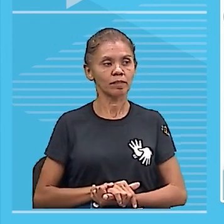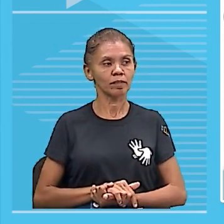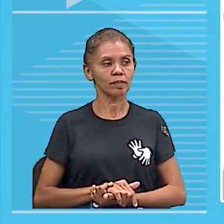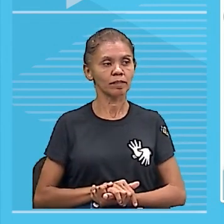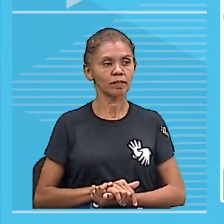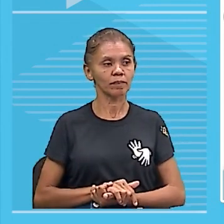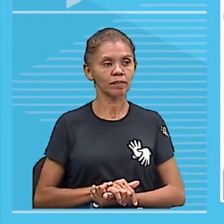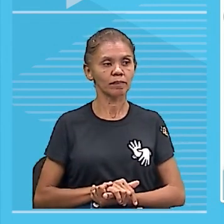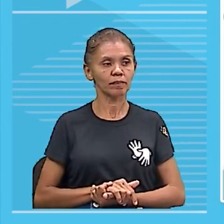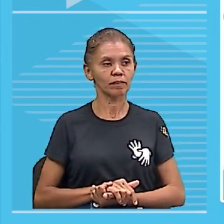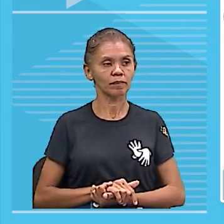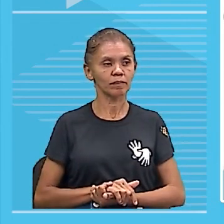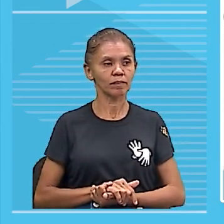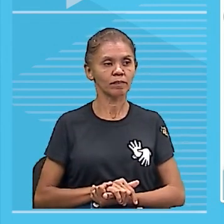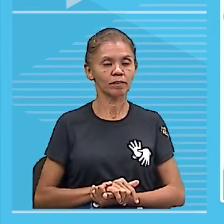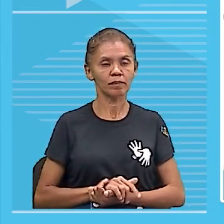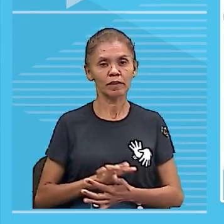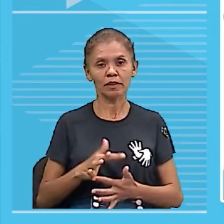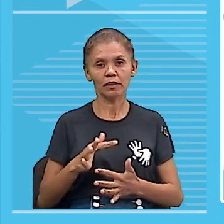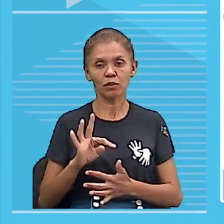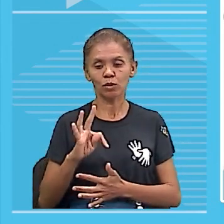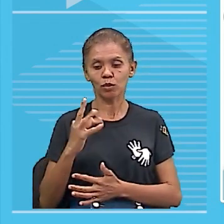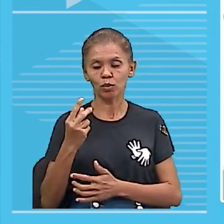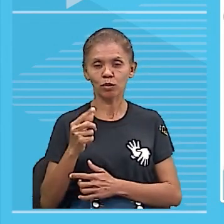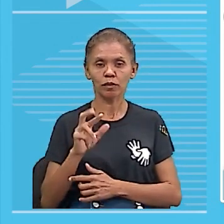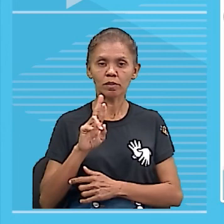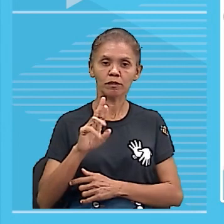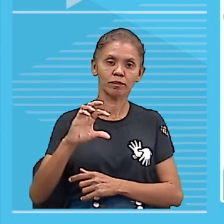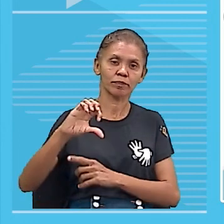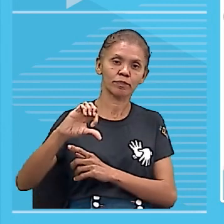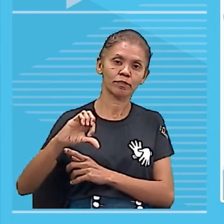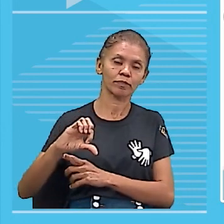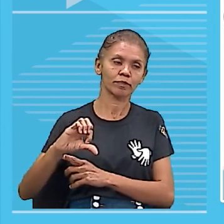nesse caso aqui todos valem 9